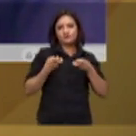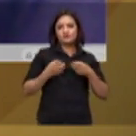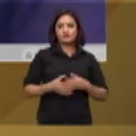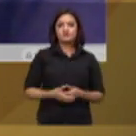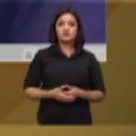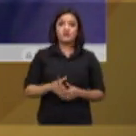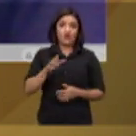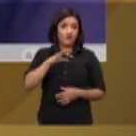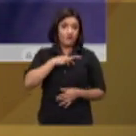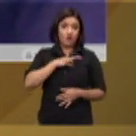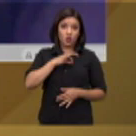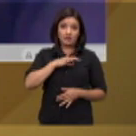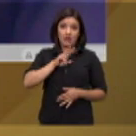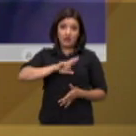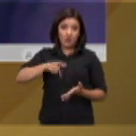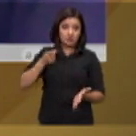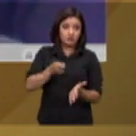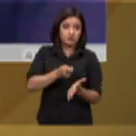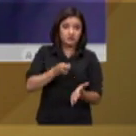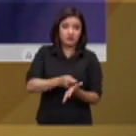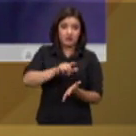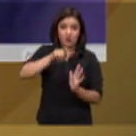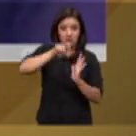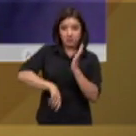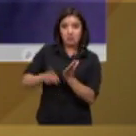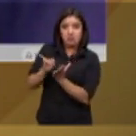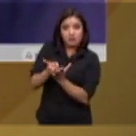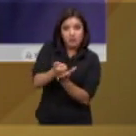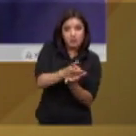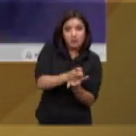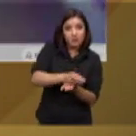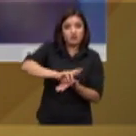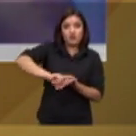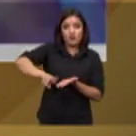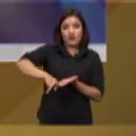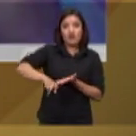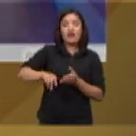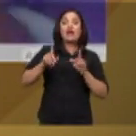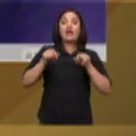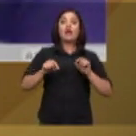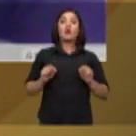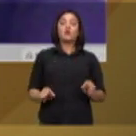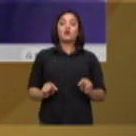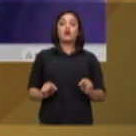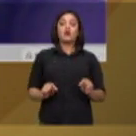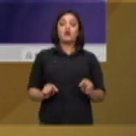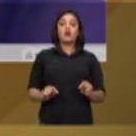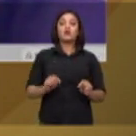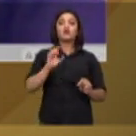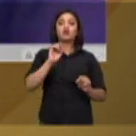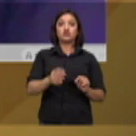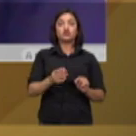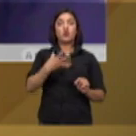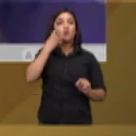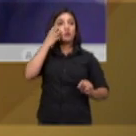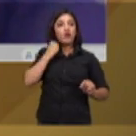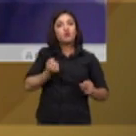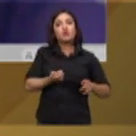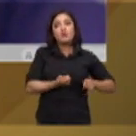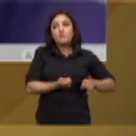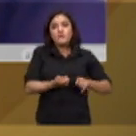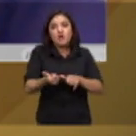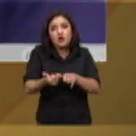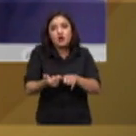Não, voluntária. Não se trata de tributo. São, a meu ver, uma típica doação que